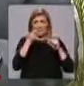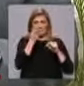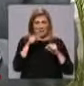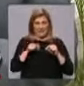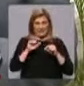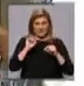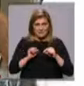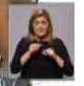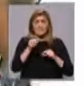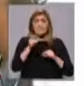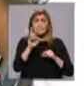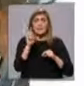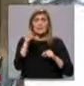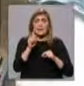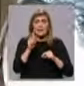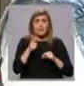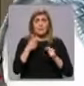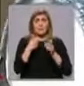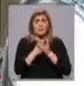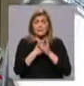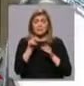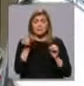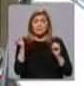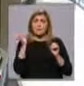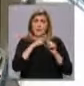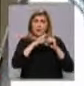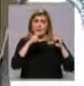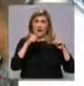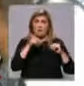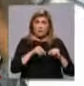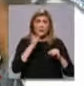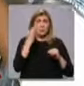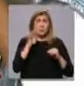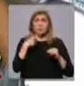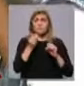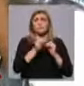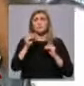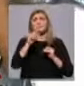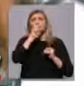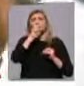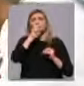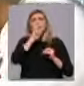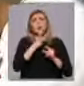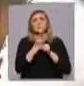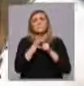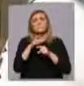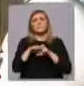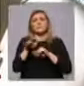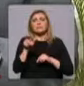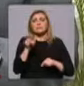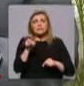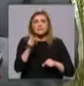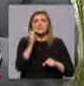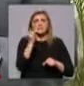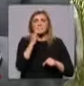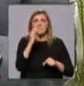Cartões pré-pagos, que eram pré-carregados, naturalmente, e que depois podiam ser utilizados na rede Visa ou na